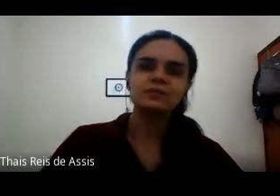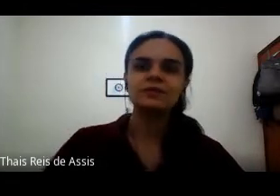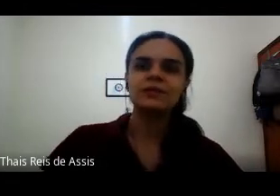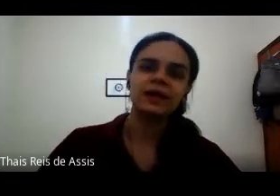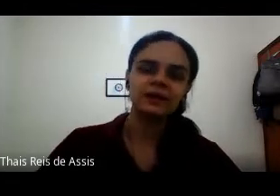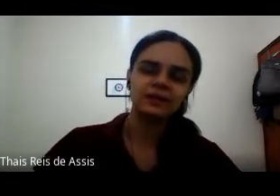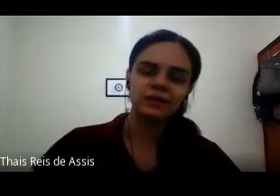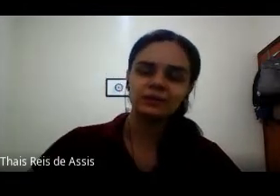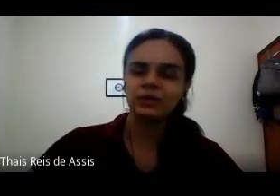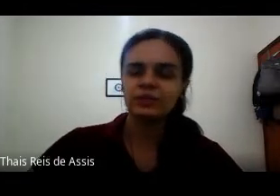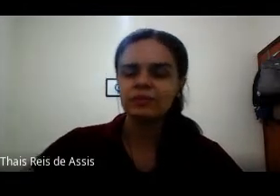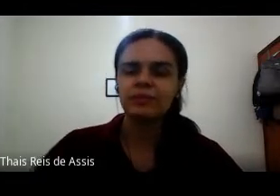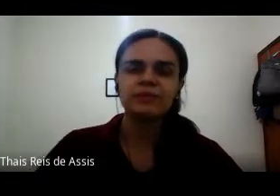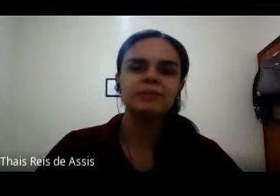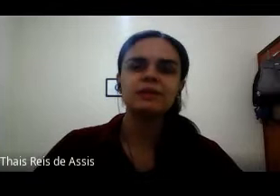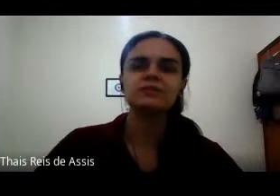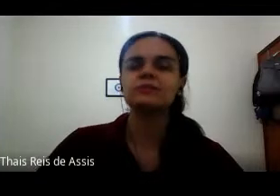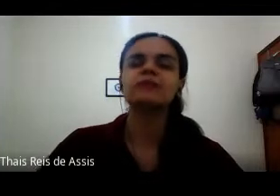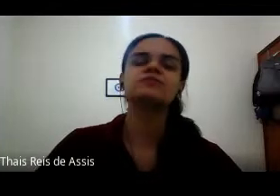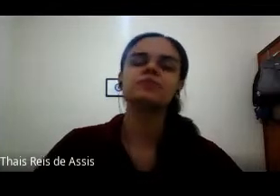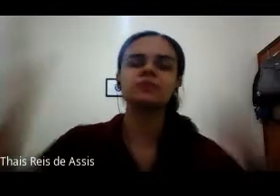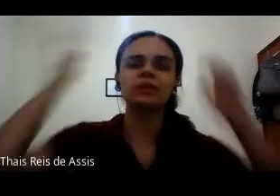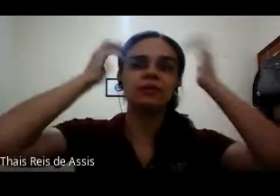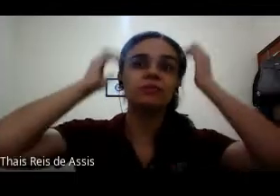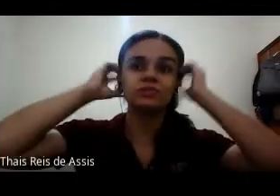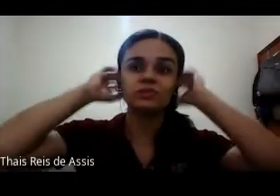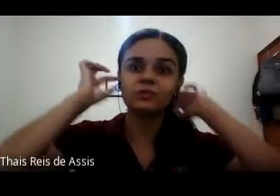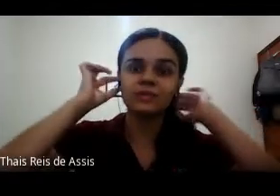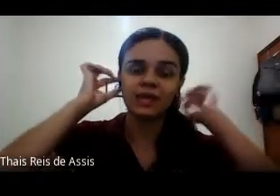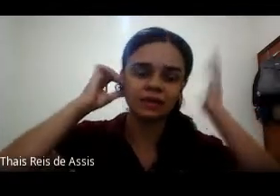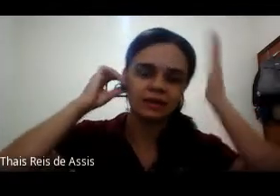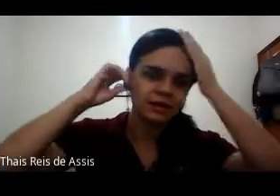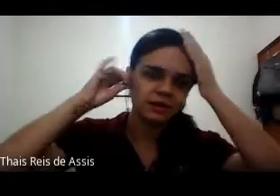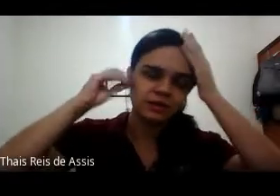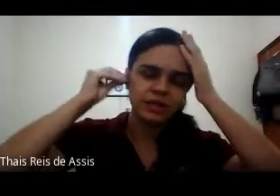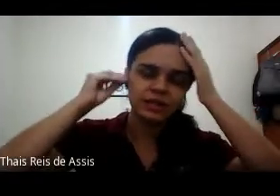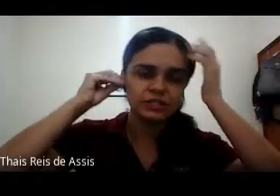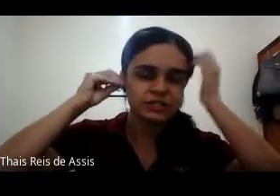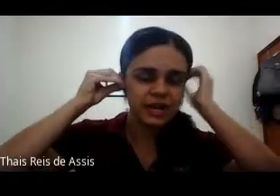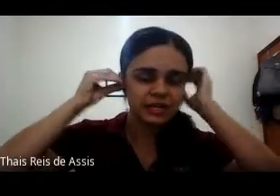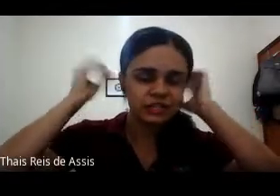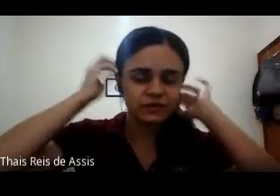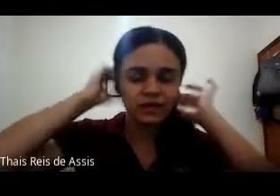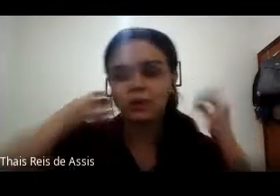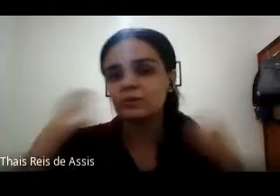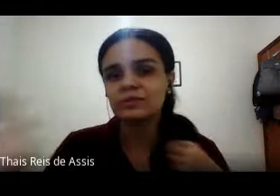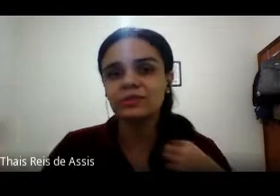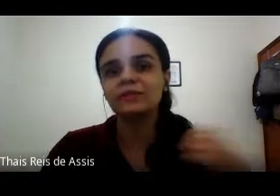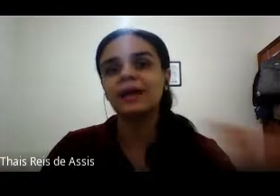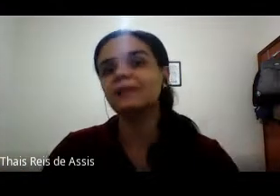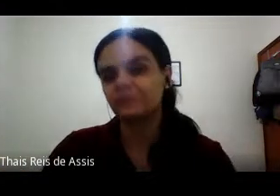um celular que tem um Android que me permita baixar os aplicativos para tocar a minha vida. A gente não consegue. O celular da gente estraga, a gente fica